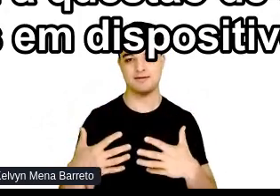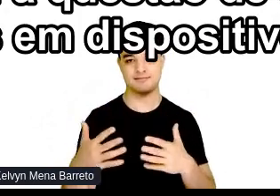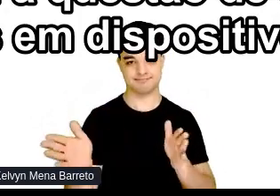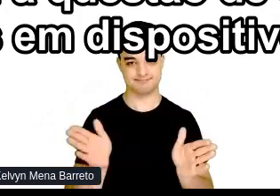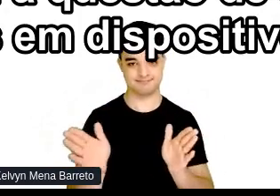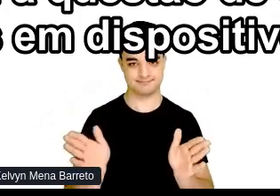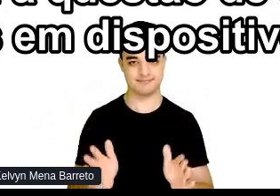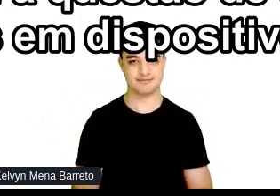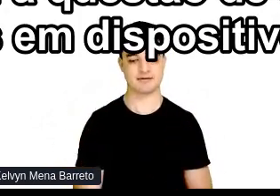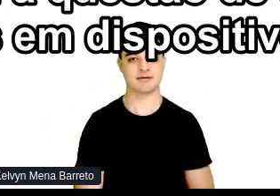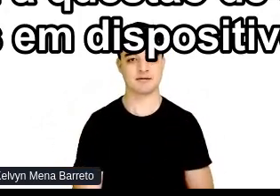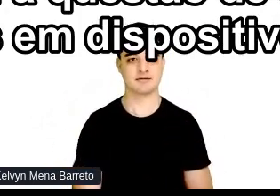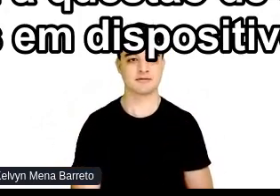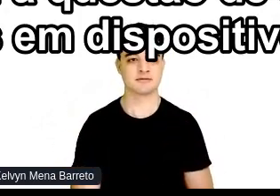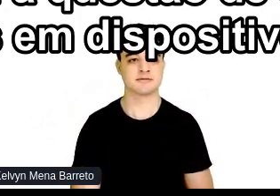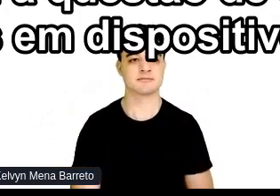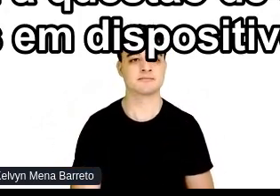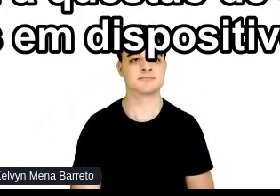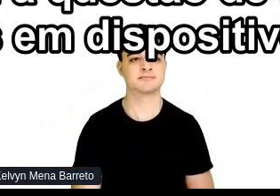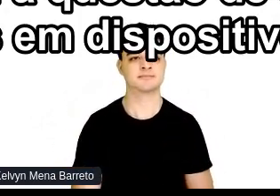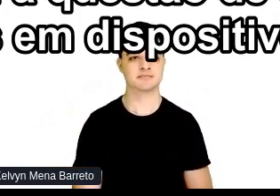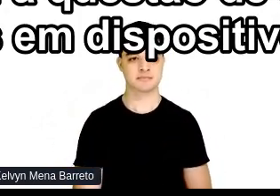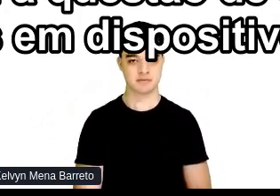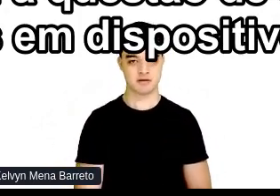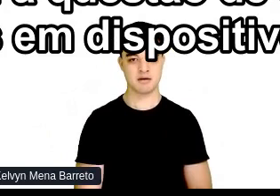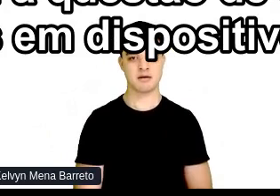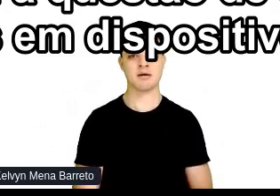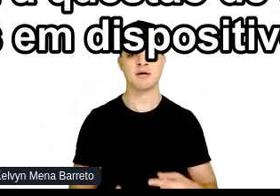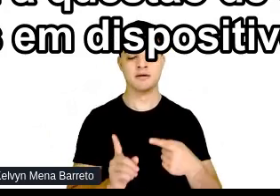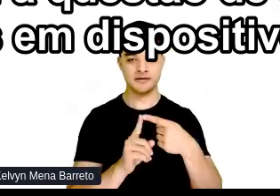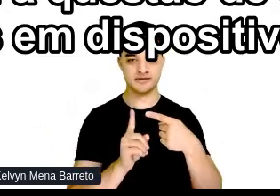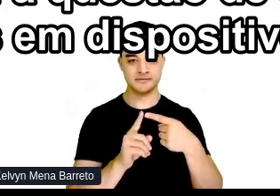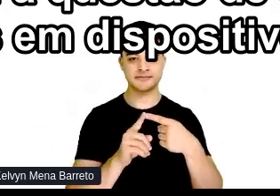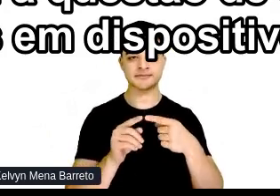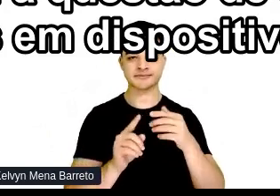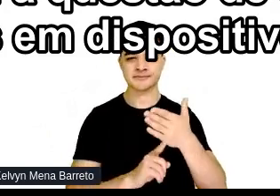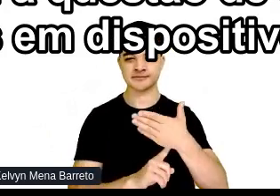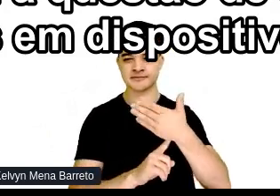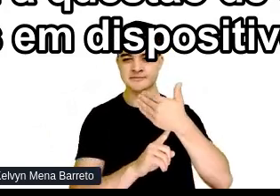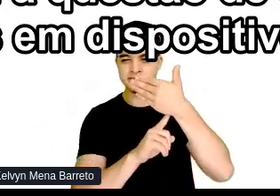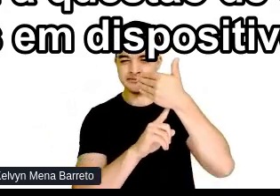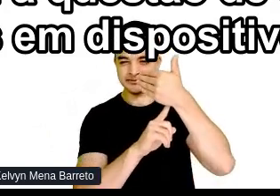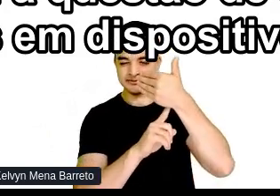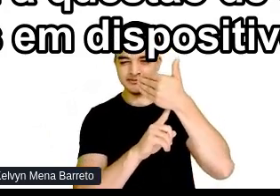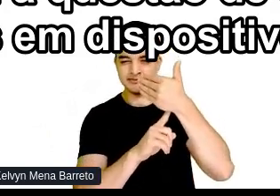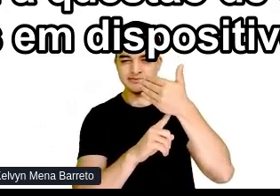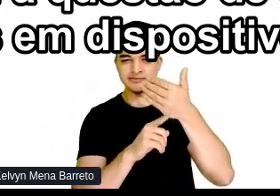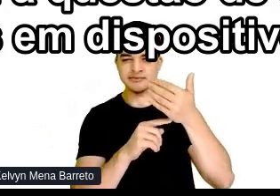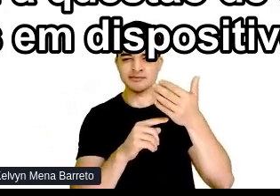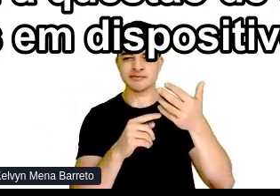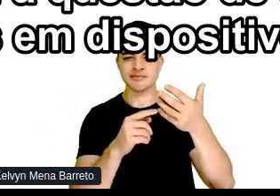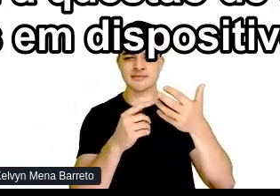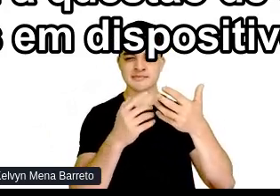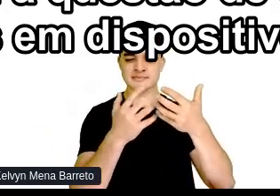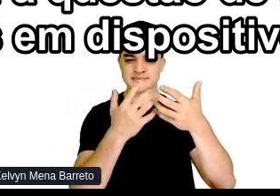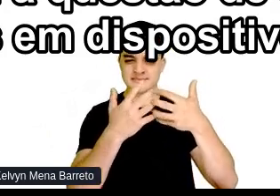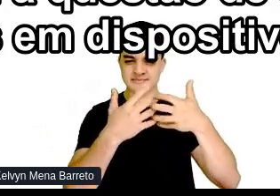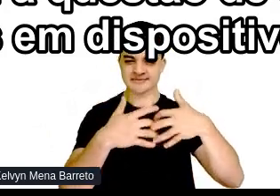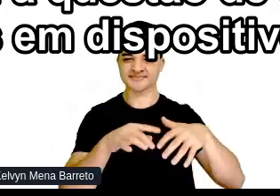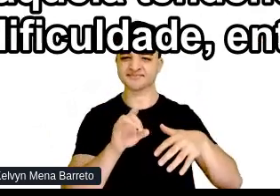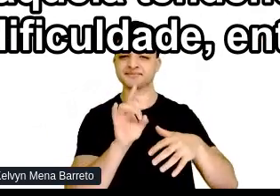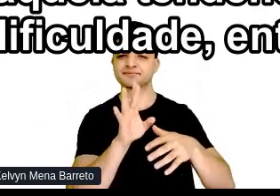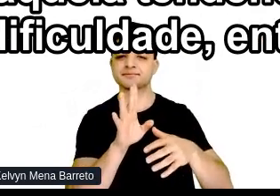importantes. Então, como sugestão, eu trouxe a questão do protocolo de segurança do seu produto, deixar isso sempre claro. Por exemplo, o